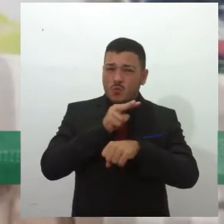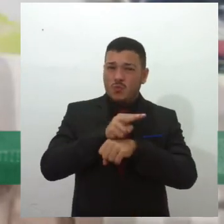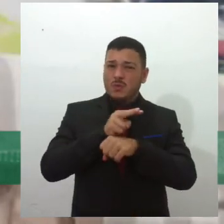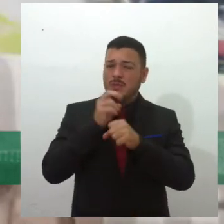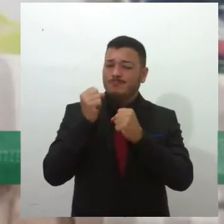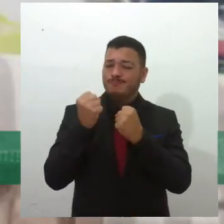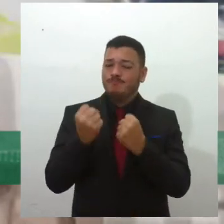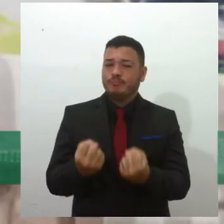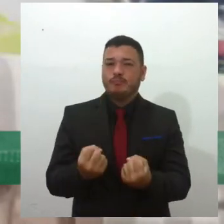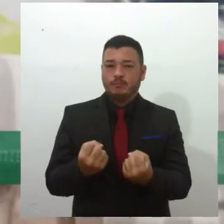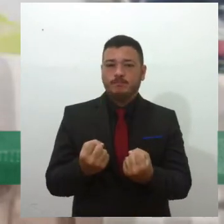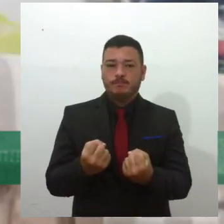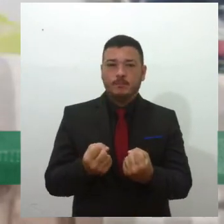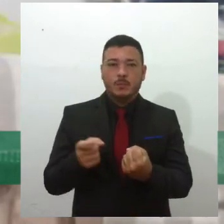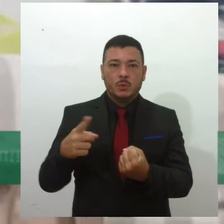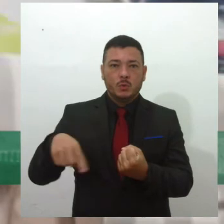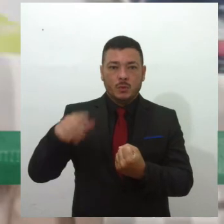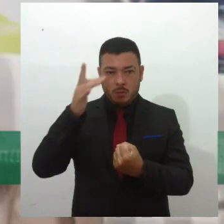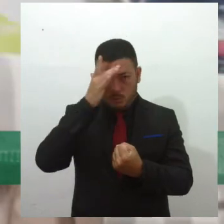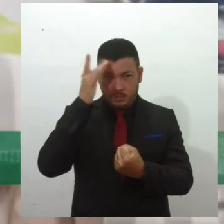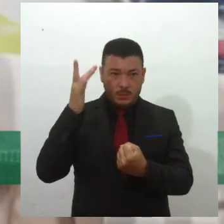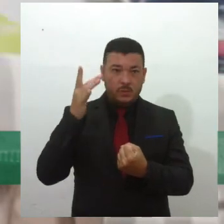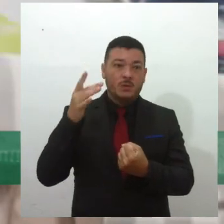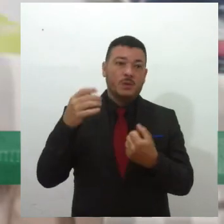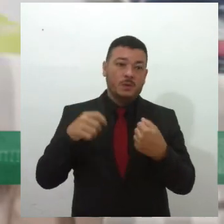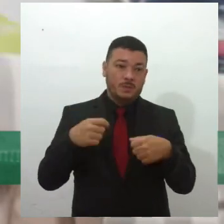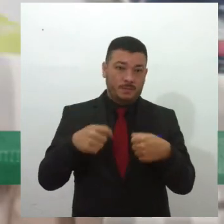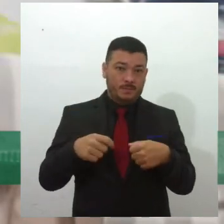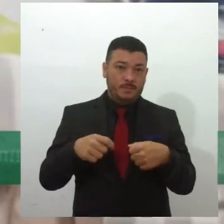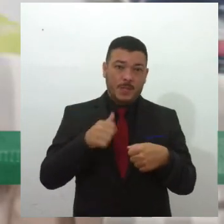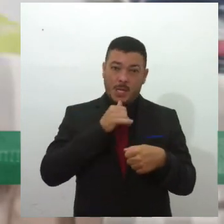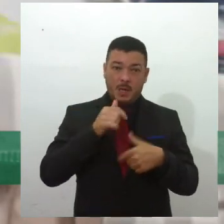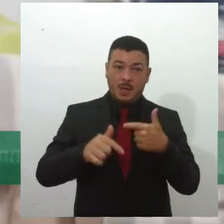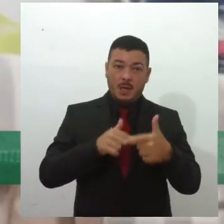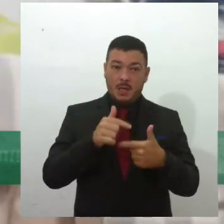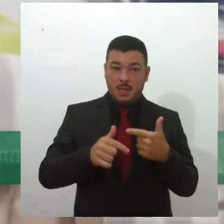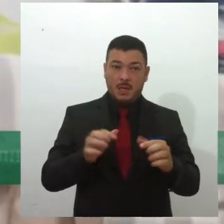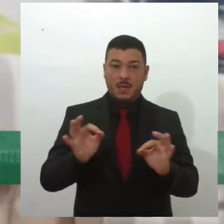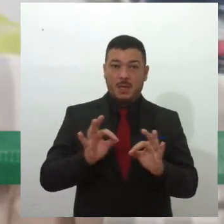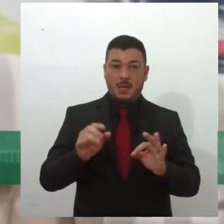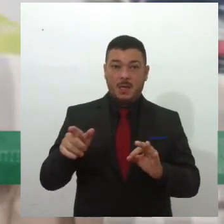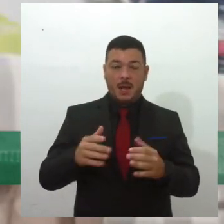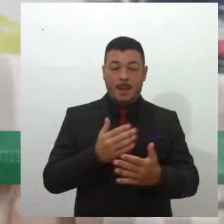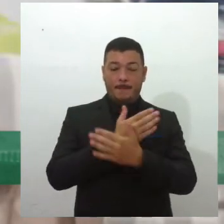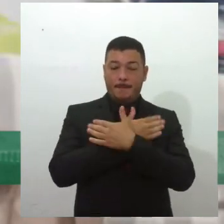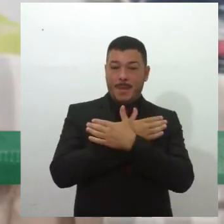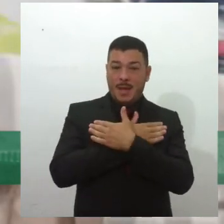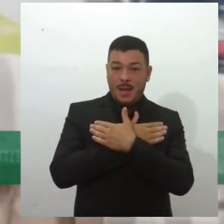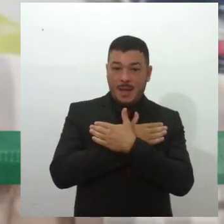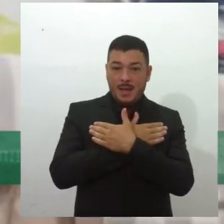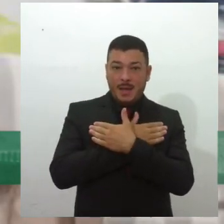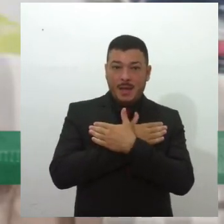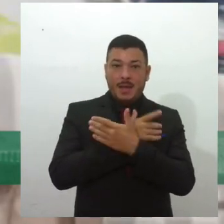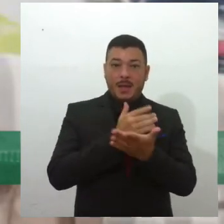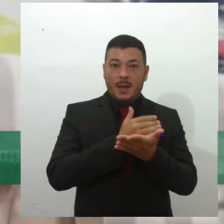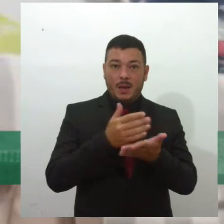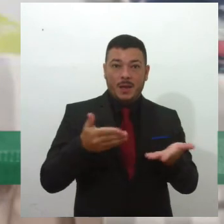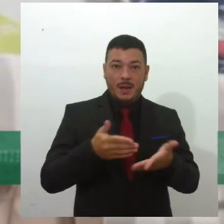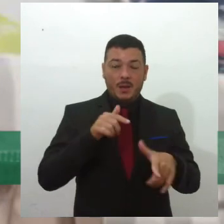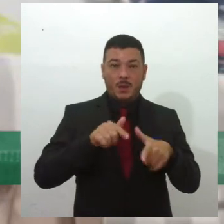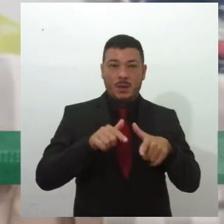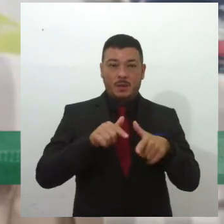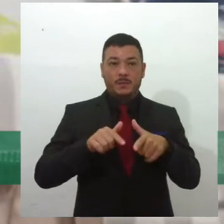pesadíssimo, que essas pessoas geralmente deixaram de trabalhar, ou seja, estão desempregadas e ganhando menos, tendo que prestar um trabalho dessa